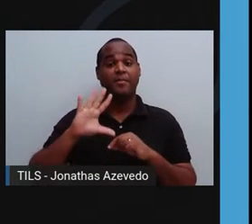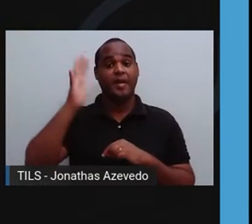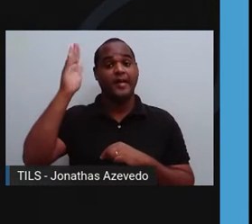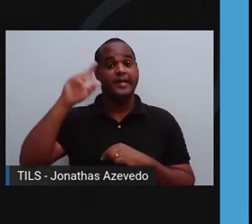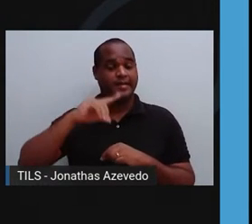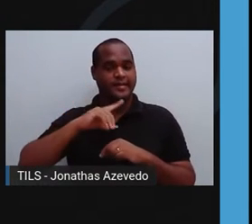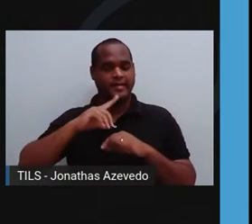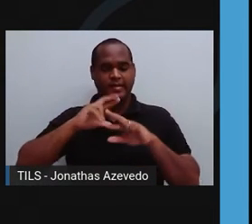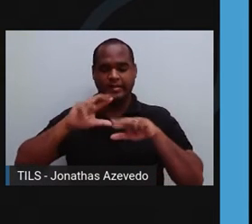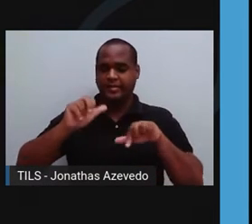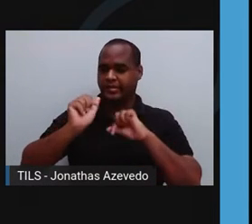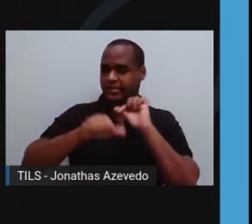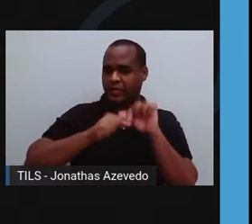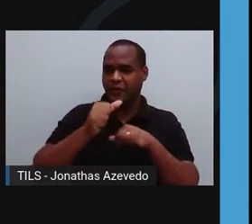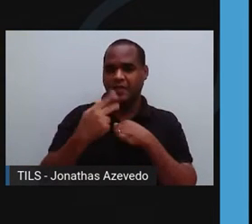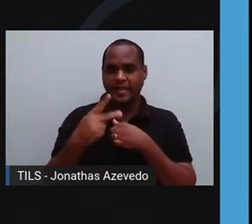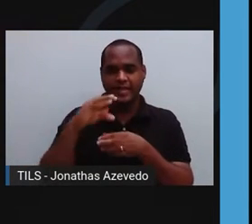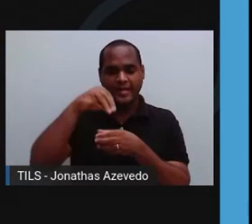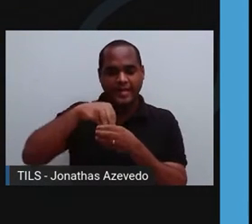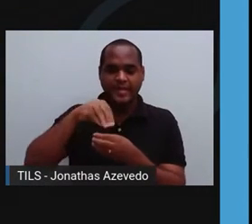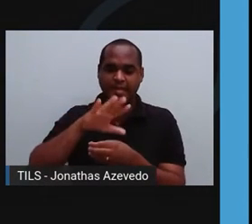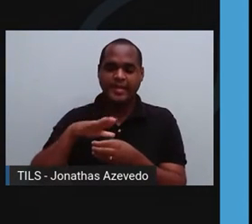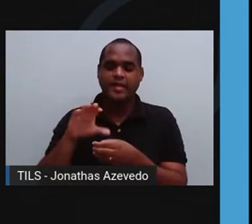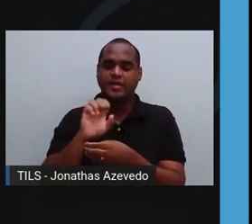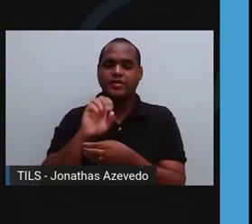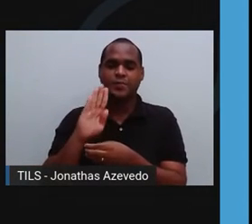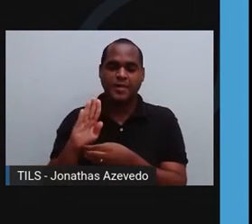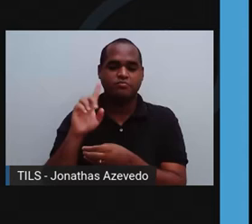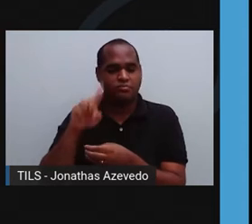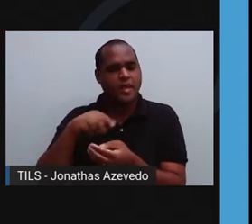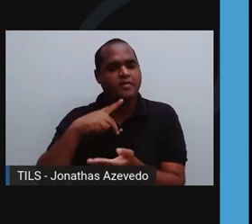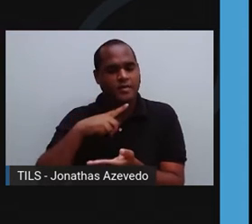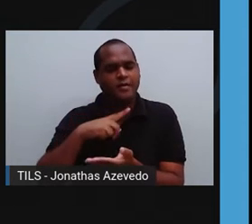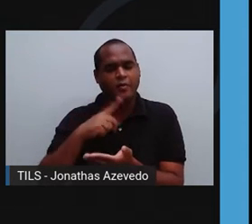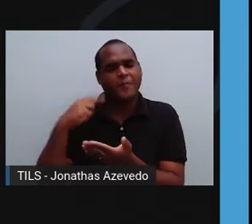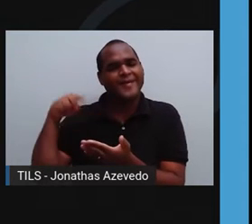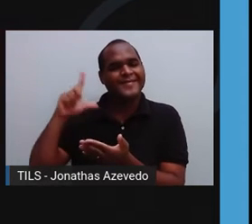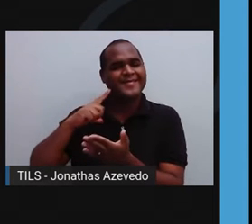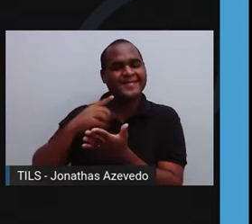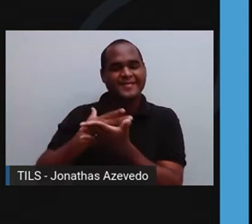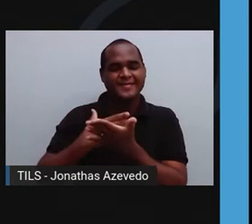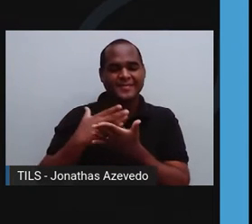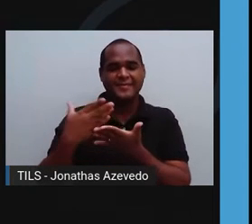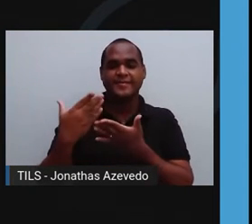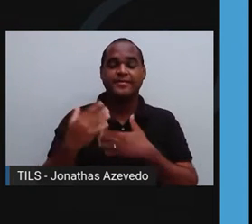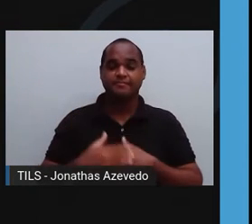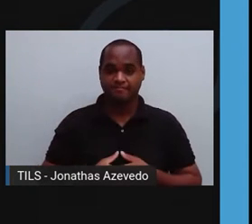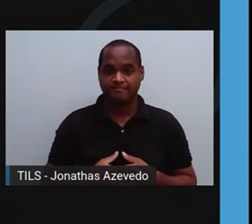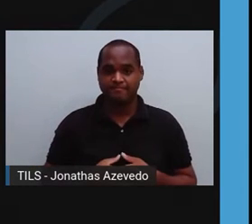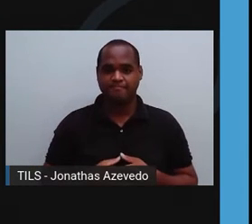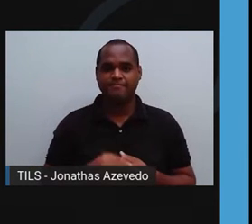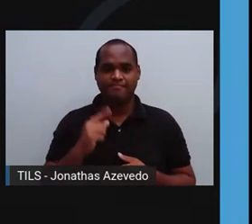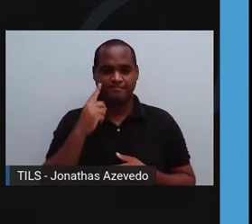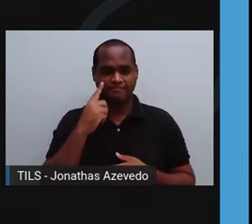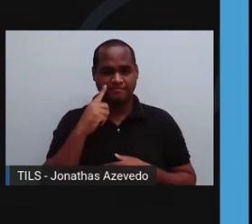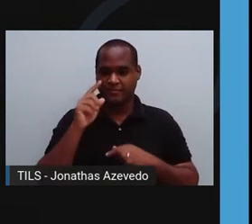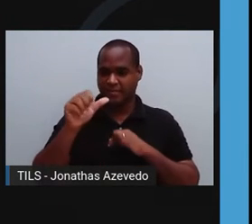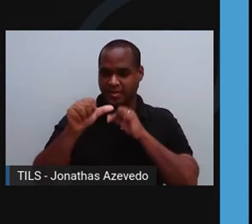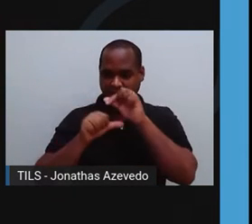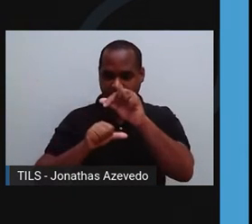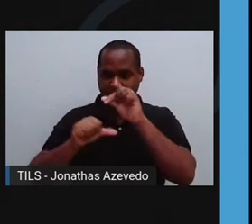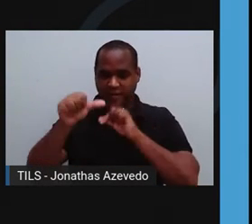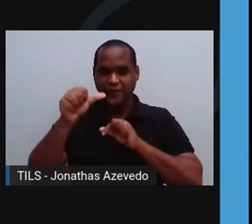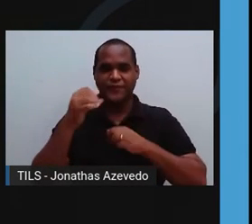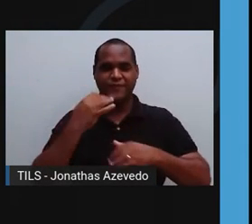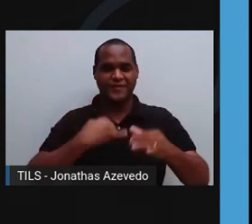haja alteração da composição das substâncias originais e são chamadas de transformações físicas da